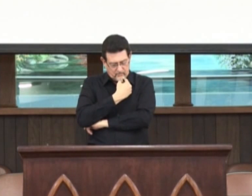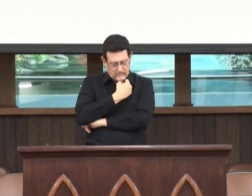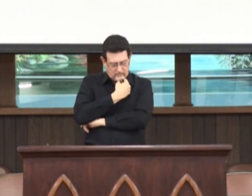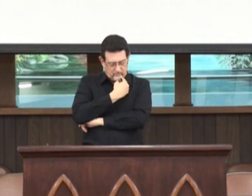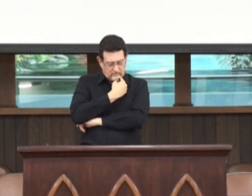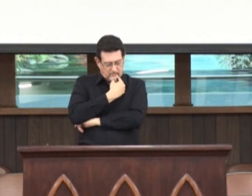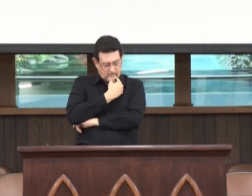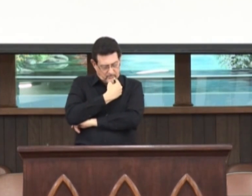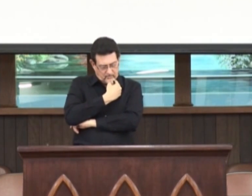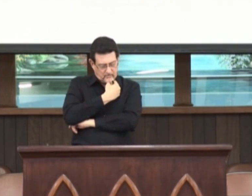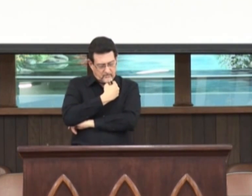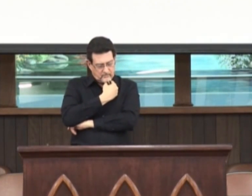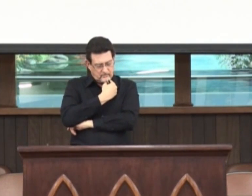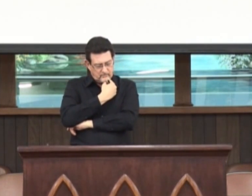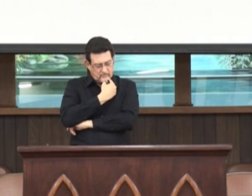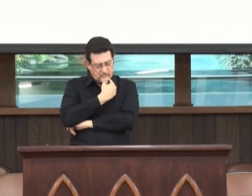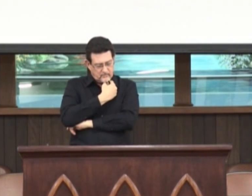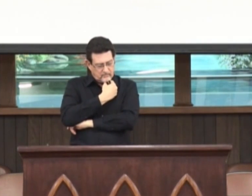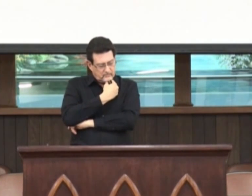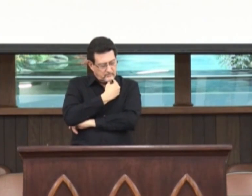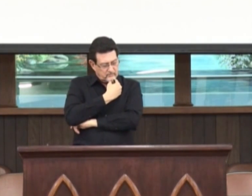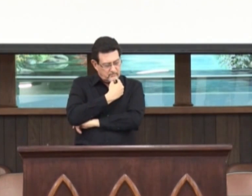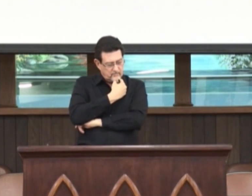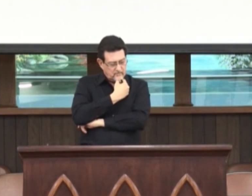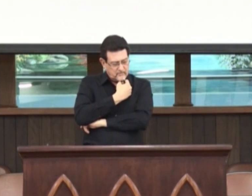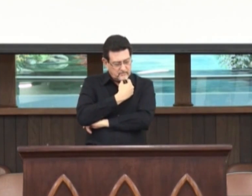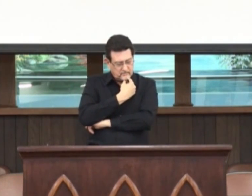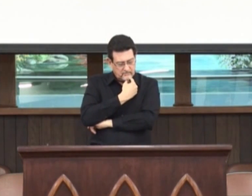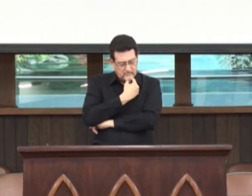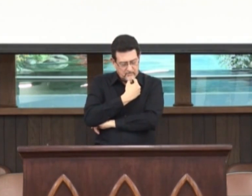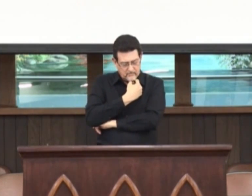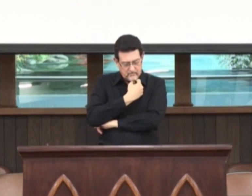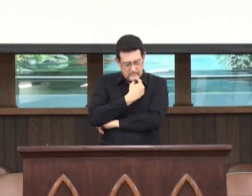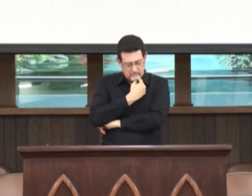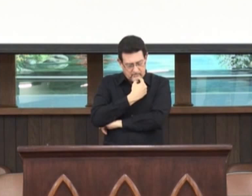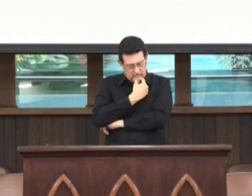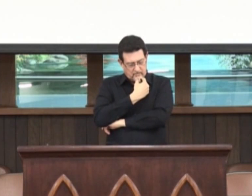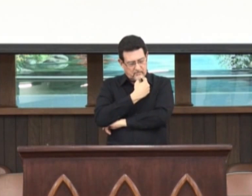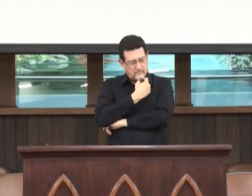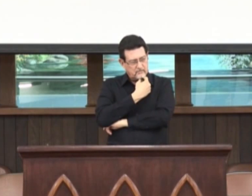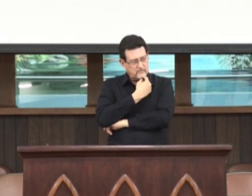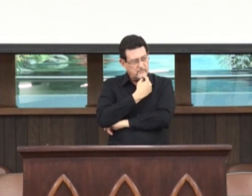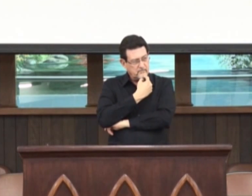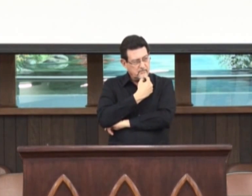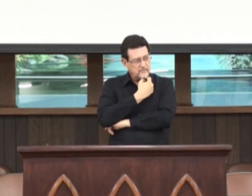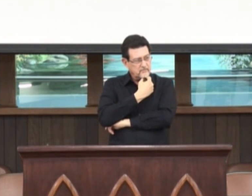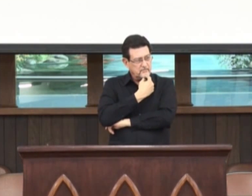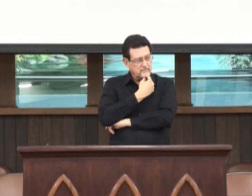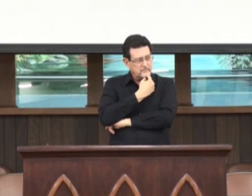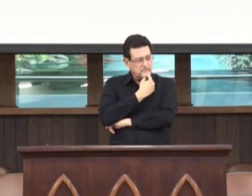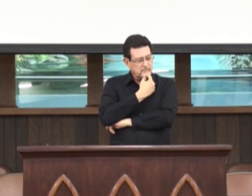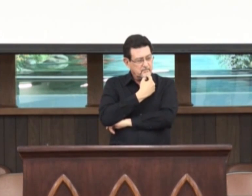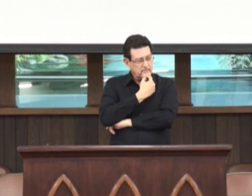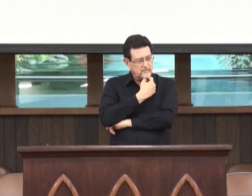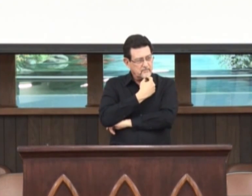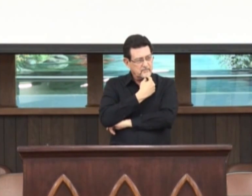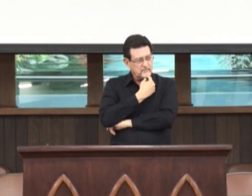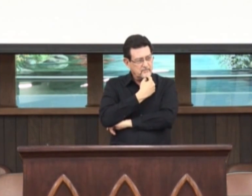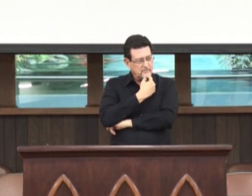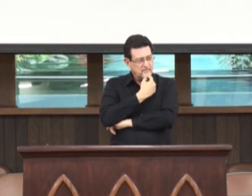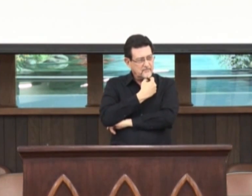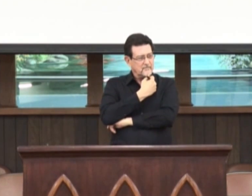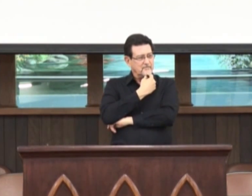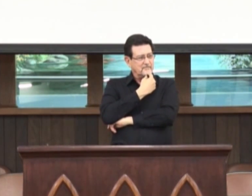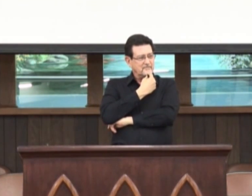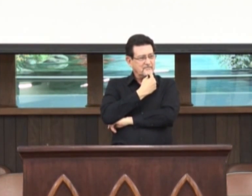meu juízo é justo, porque não procuro a minha própria vontade, e sim a daquele que